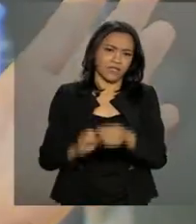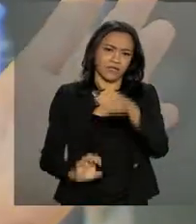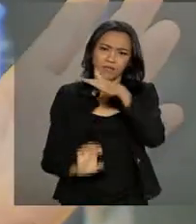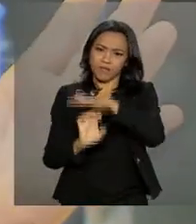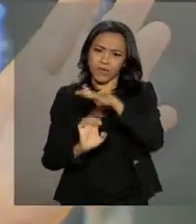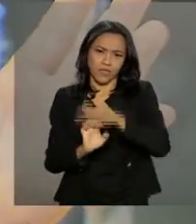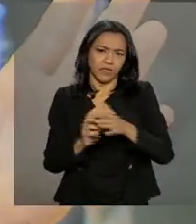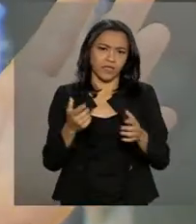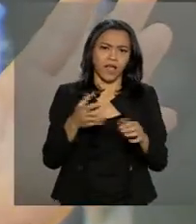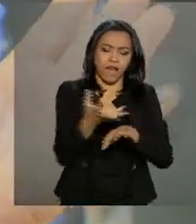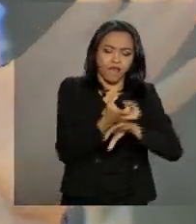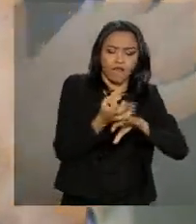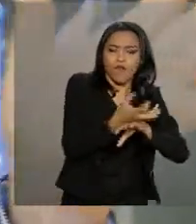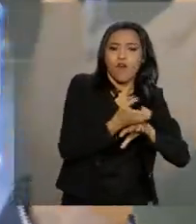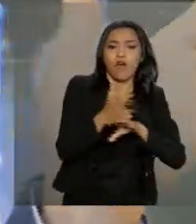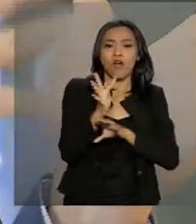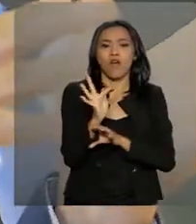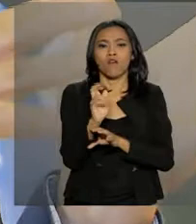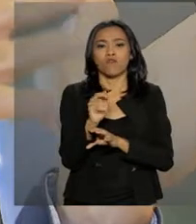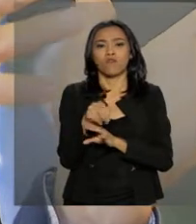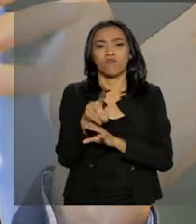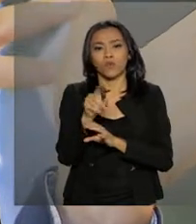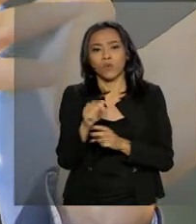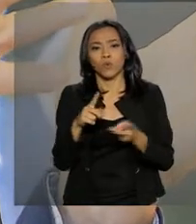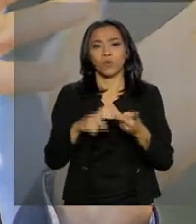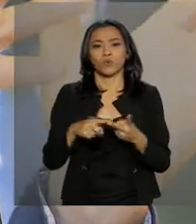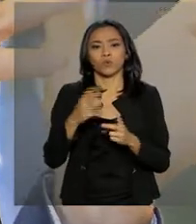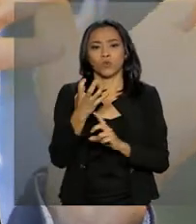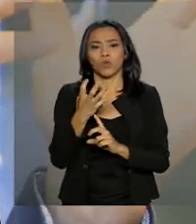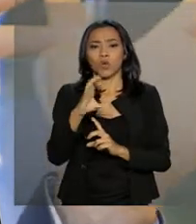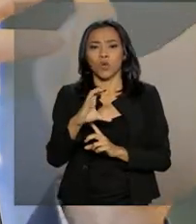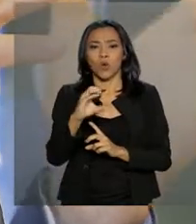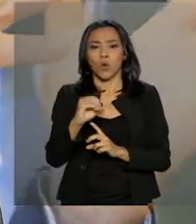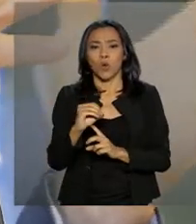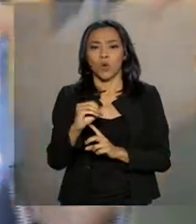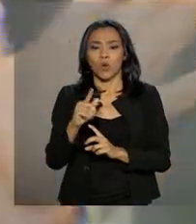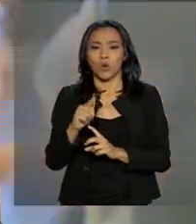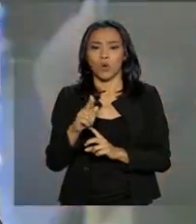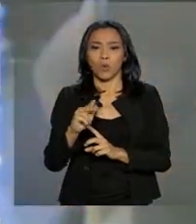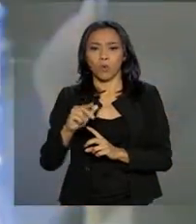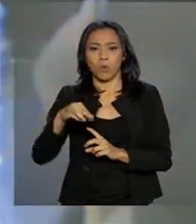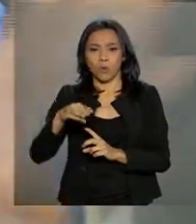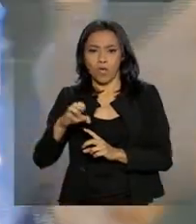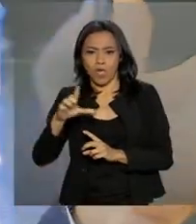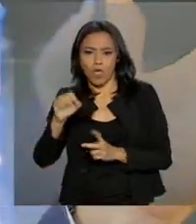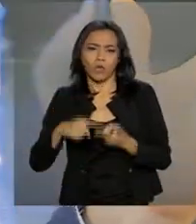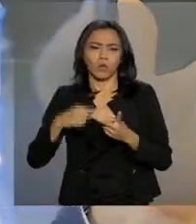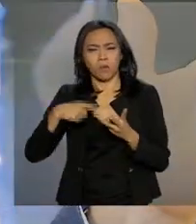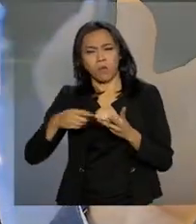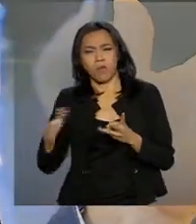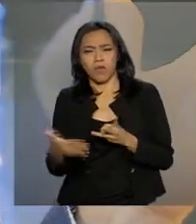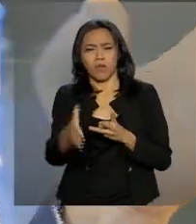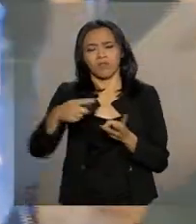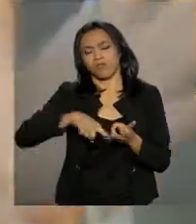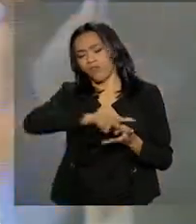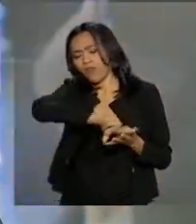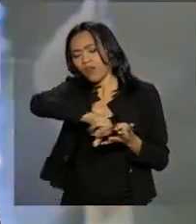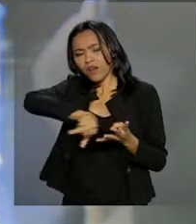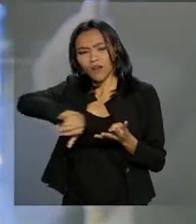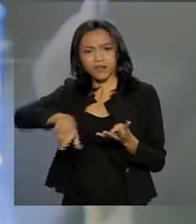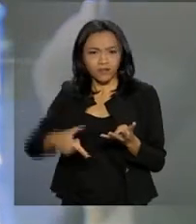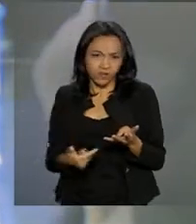cogumelos comestíveis até peixes da Amazônia e de outras águas